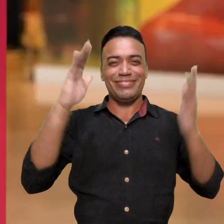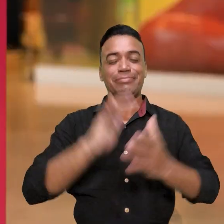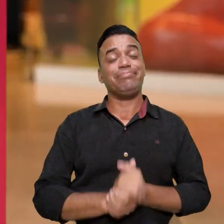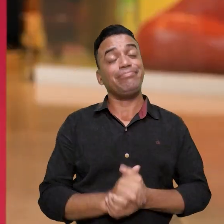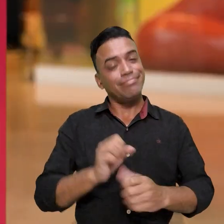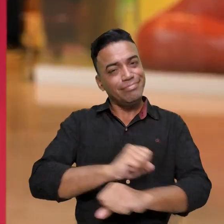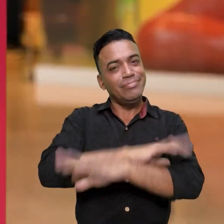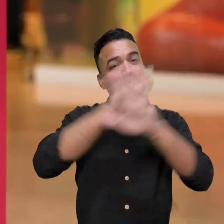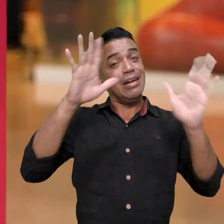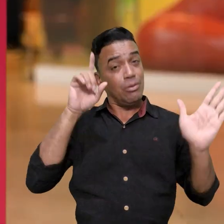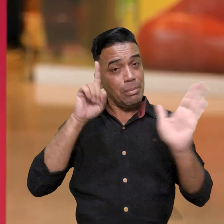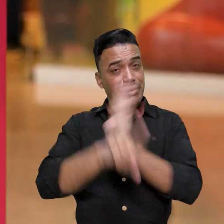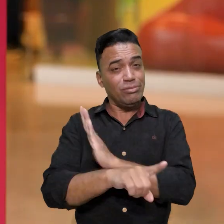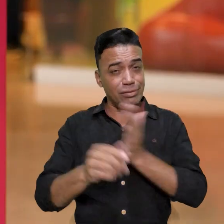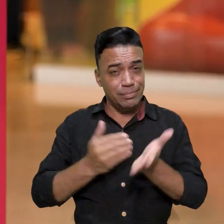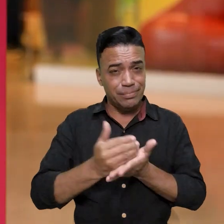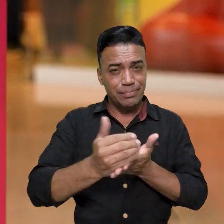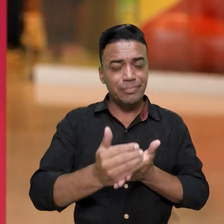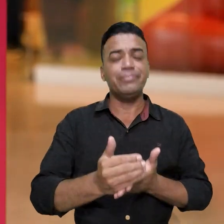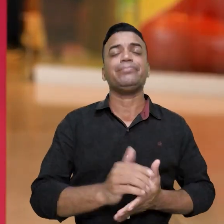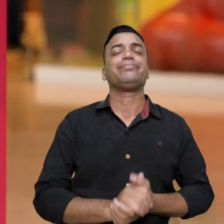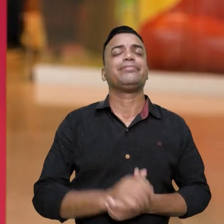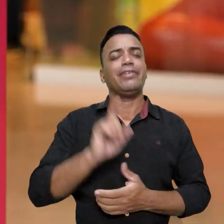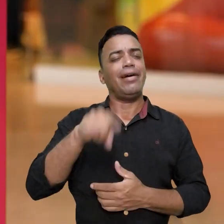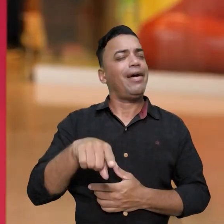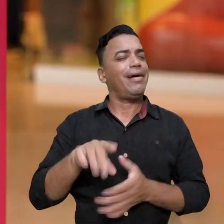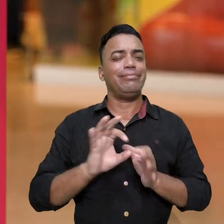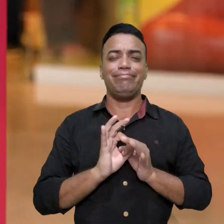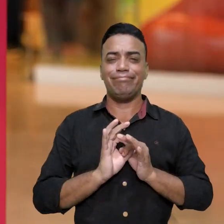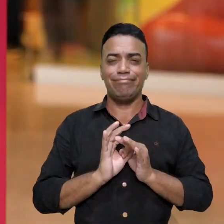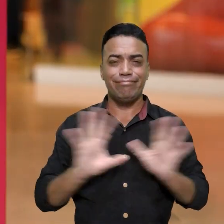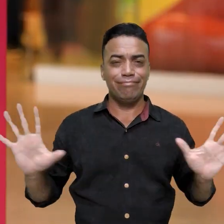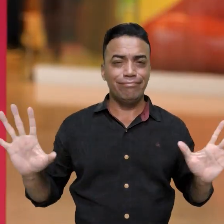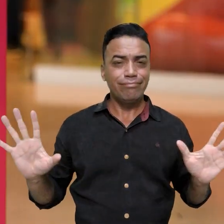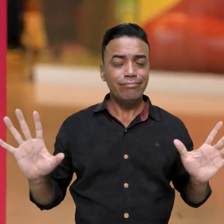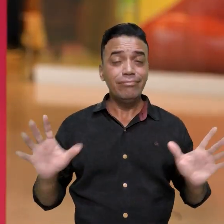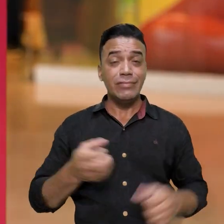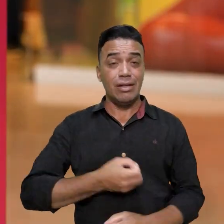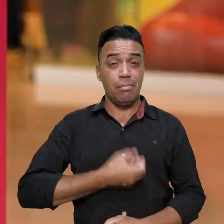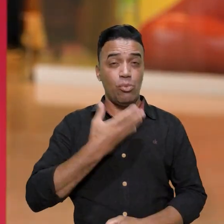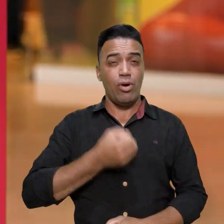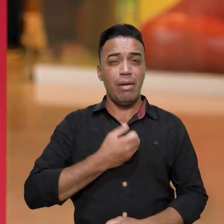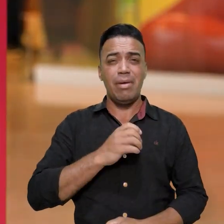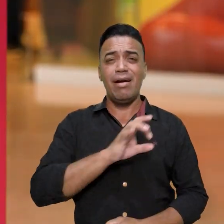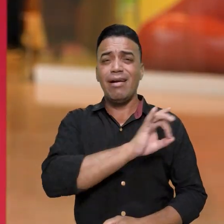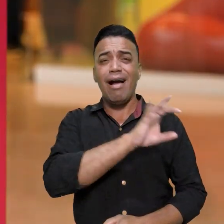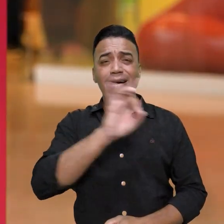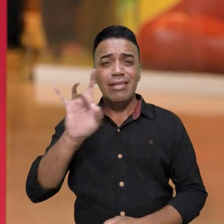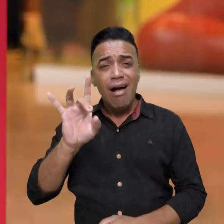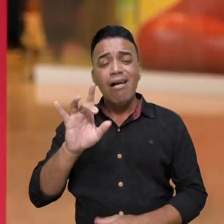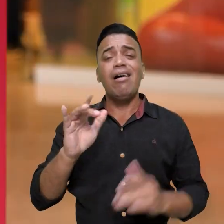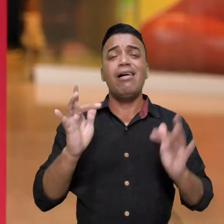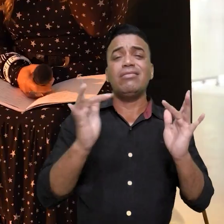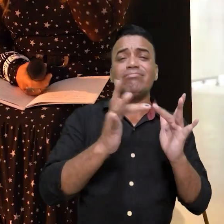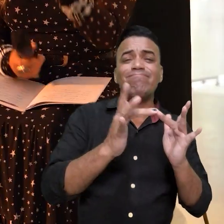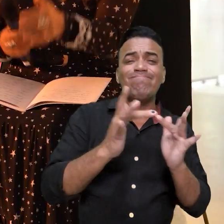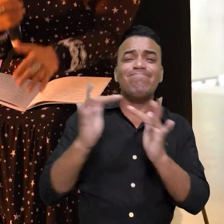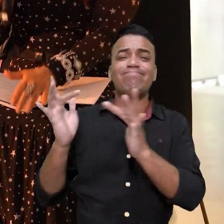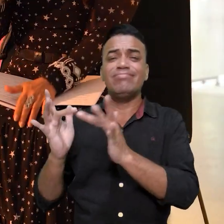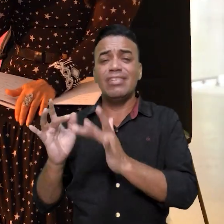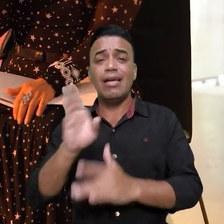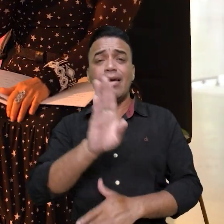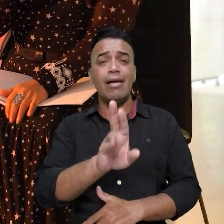É claro que a minha pergunta inicial é muito livre. Como esse poema toca a cada um de vocês, Bruna?